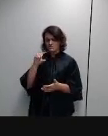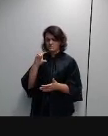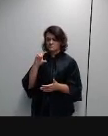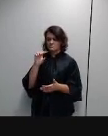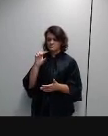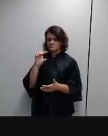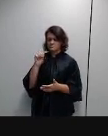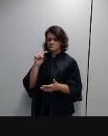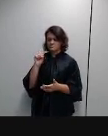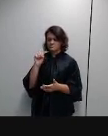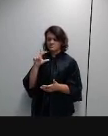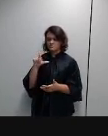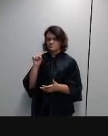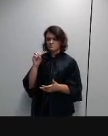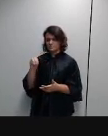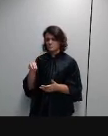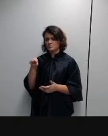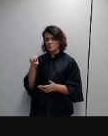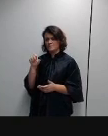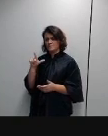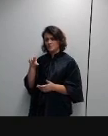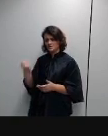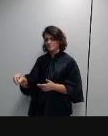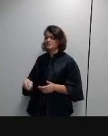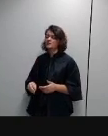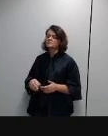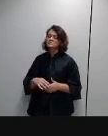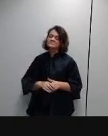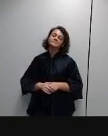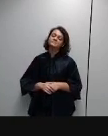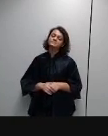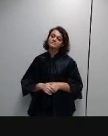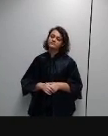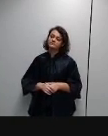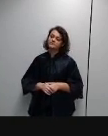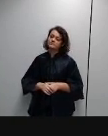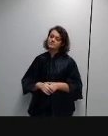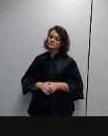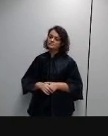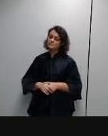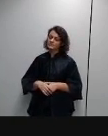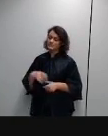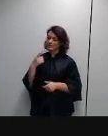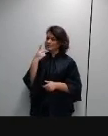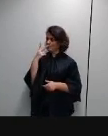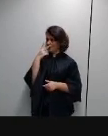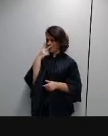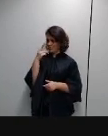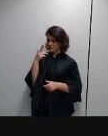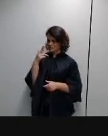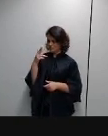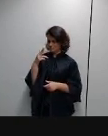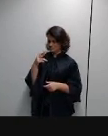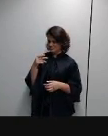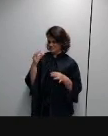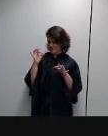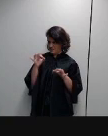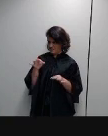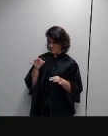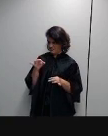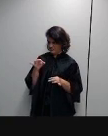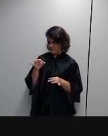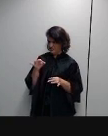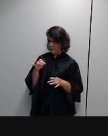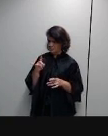da ministra Regina agora eu acho que ele está certo não pode deixar de provar com o meu ciúme